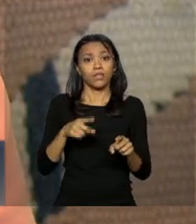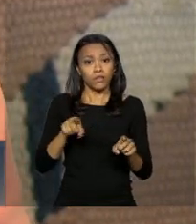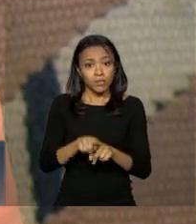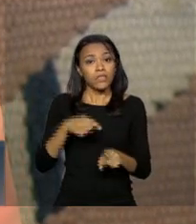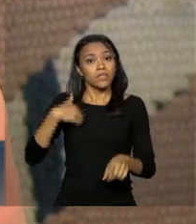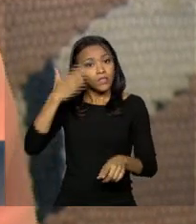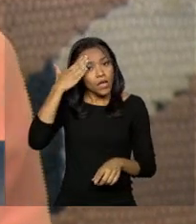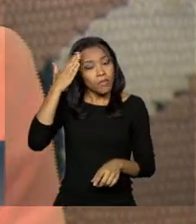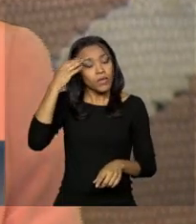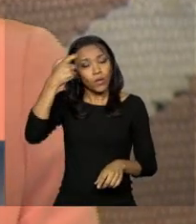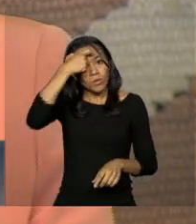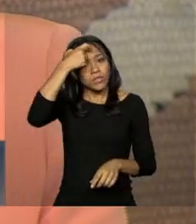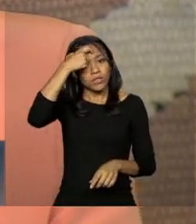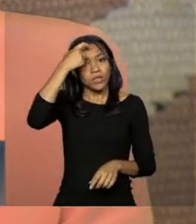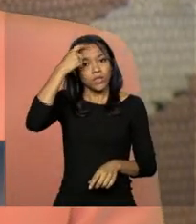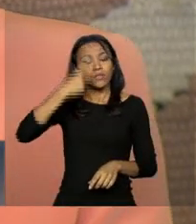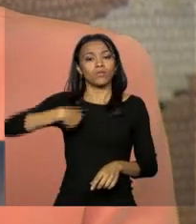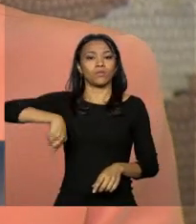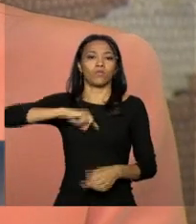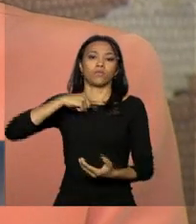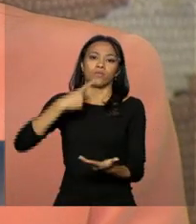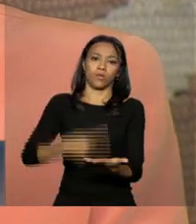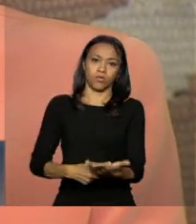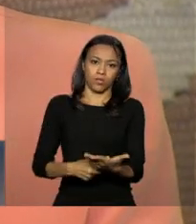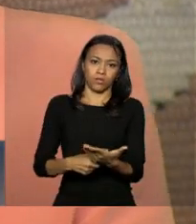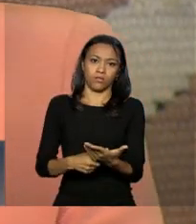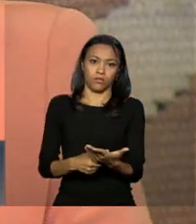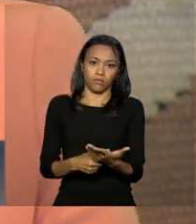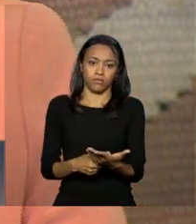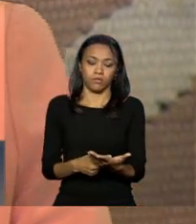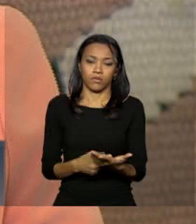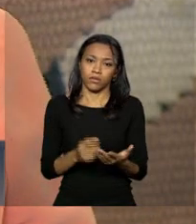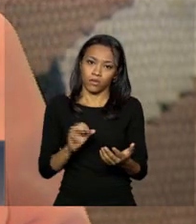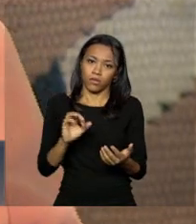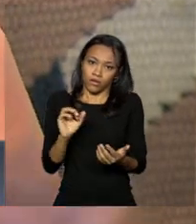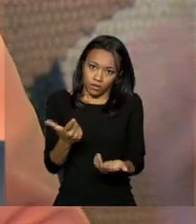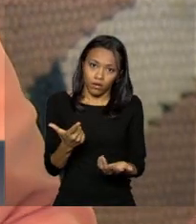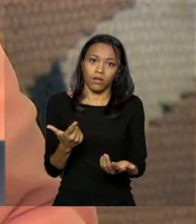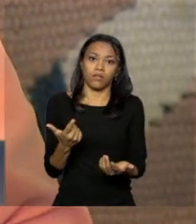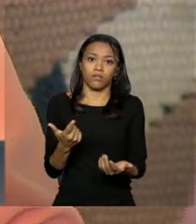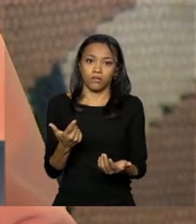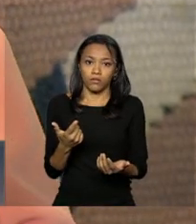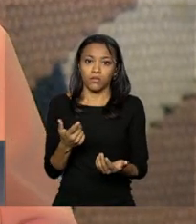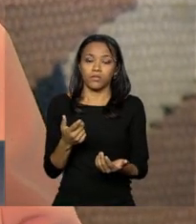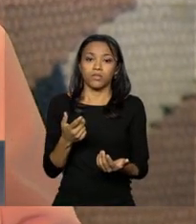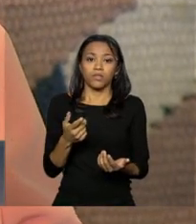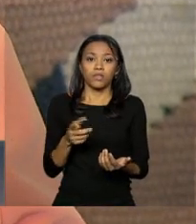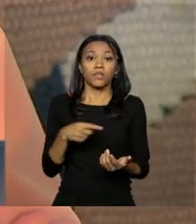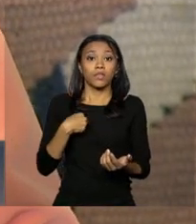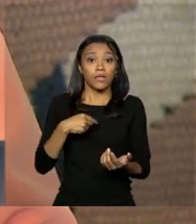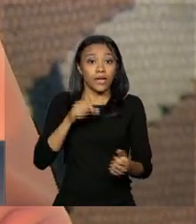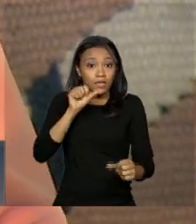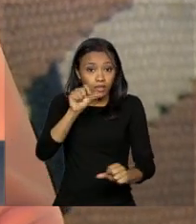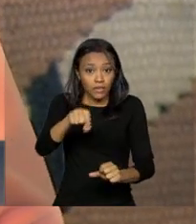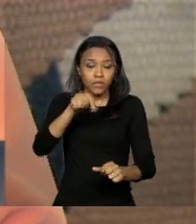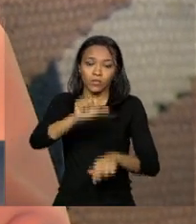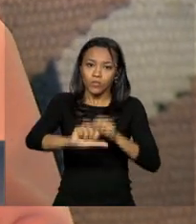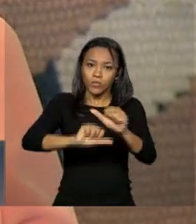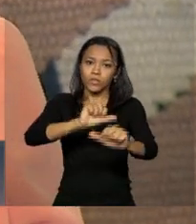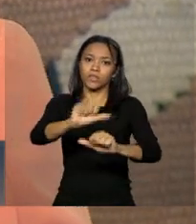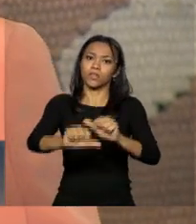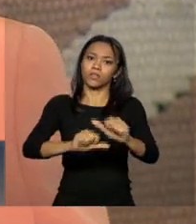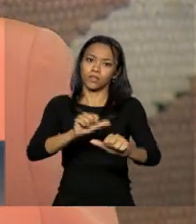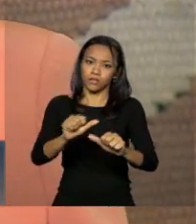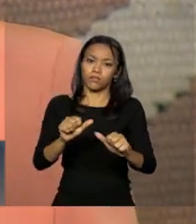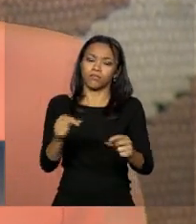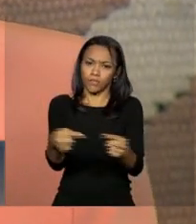das responsabilidades diferentes que há aqui. Claro que o contributo alemão para essas mudanças